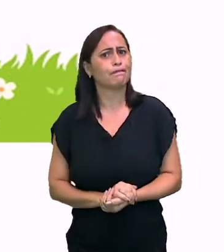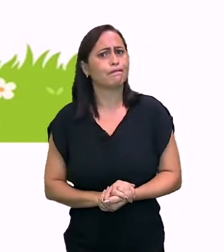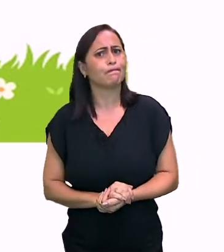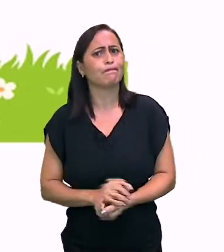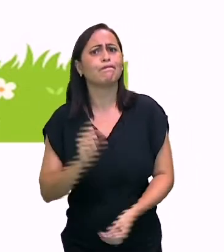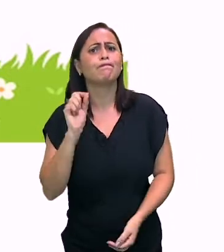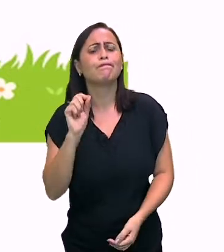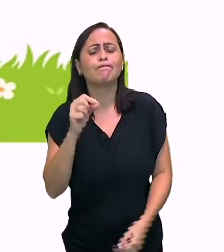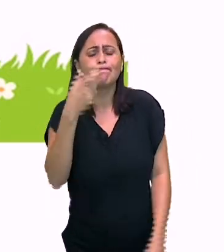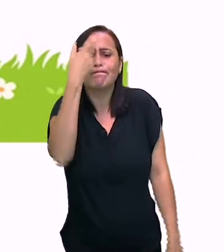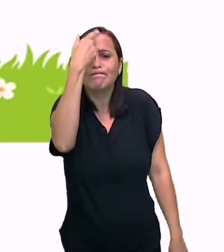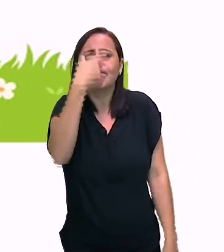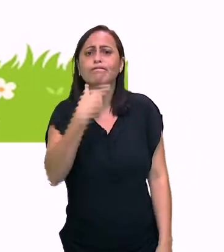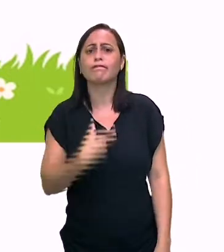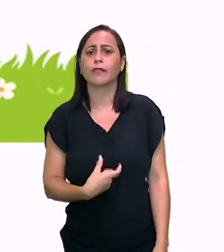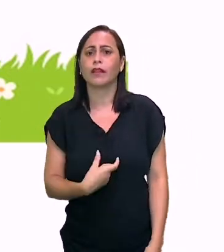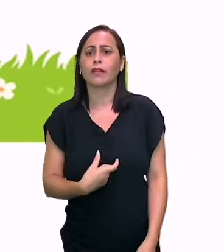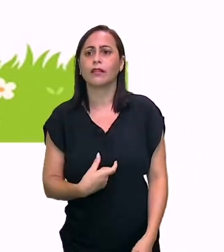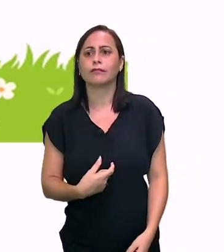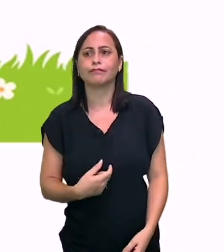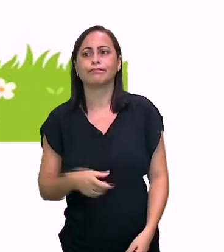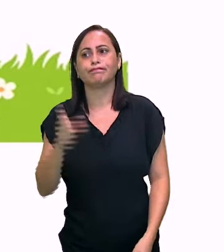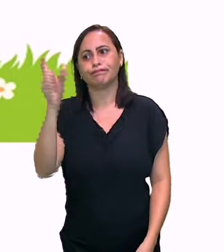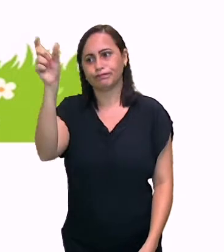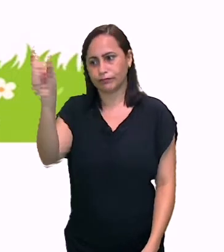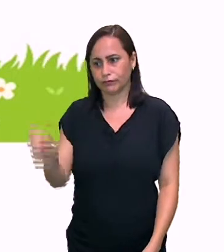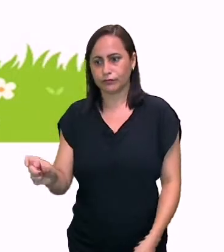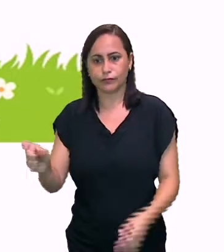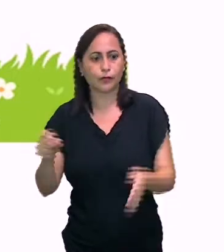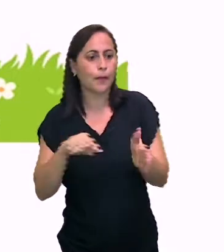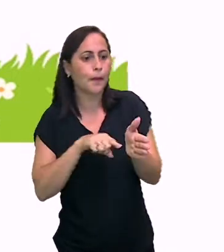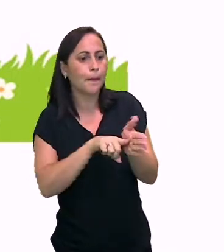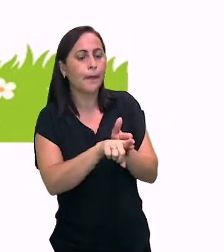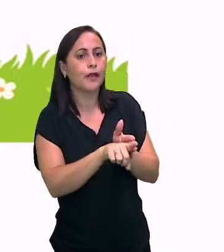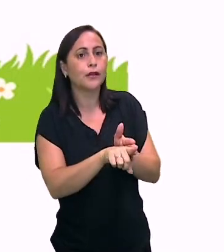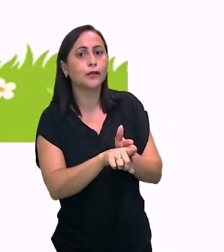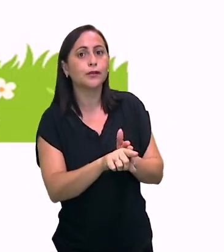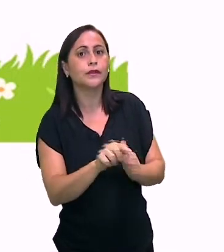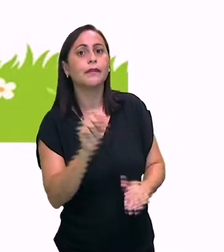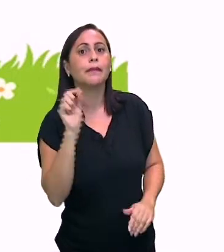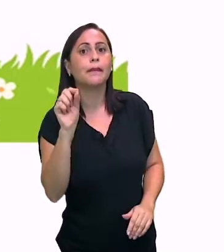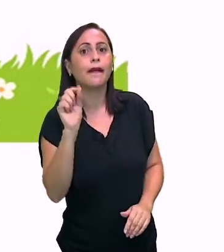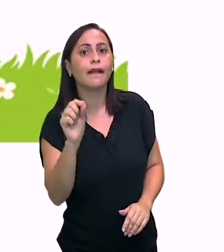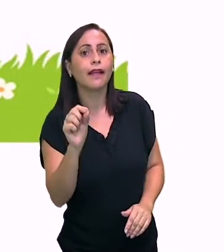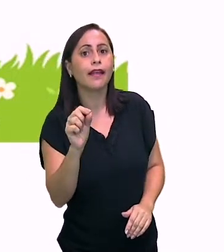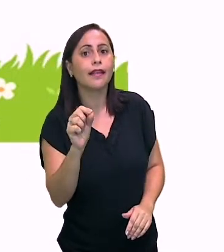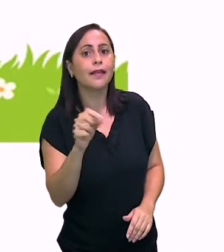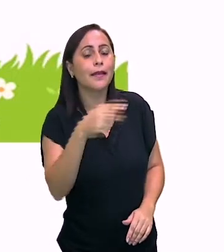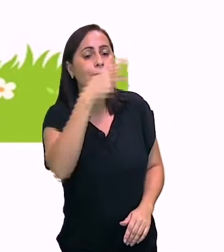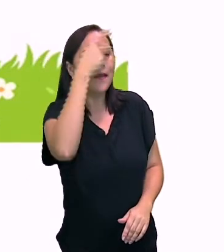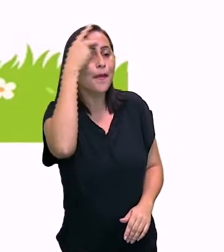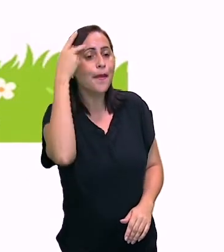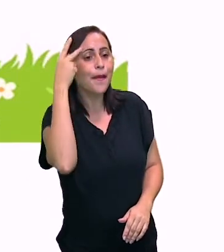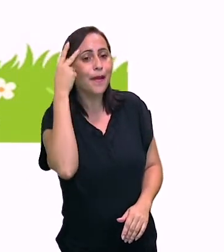Quem sou eu? Pergunta Pedro para a apresentadora de TV.